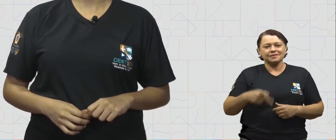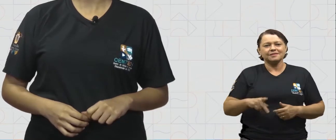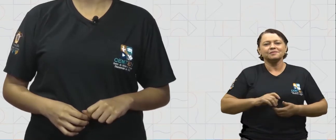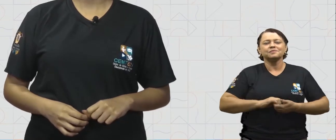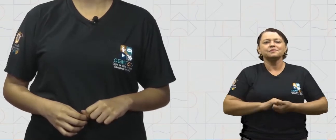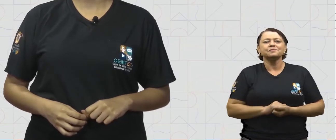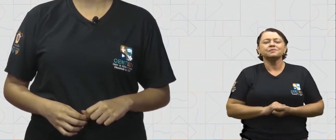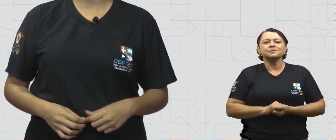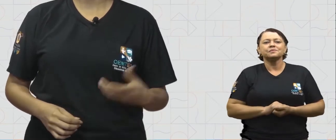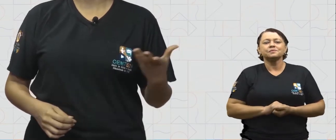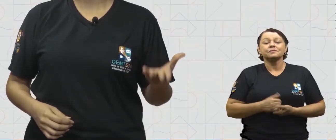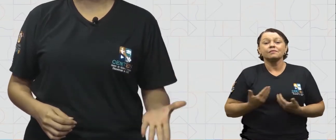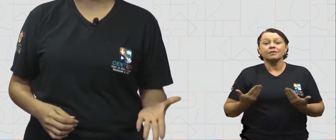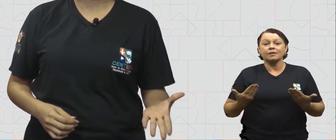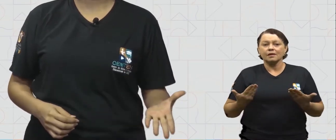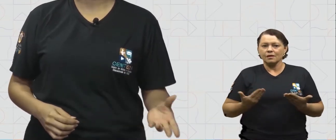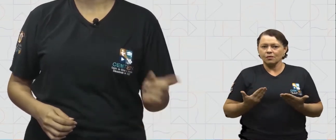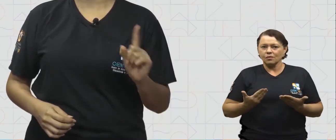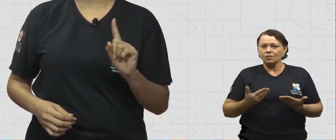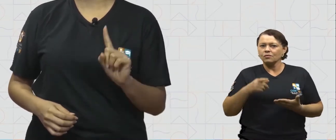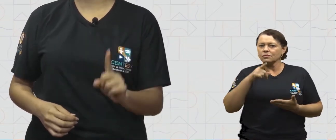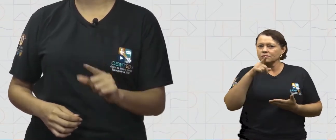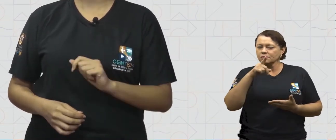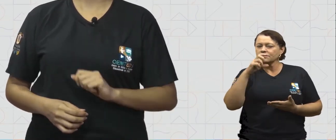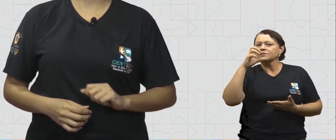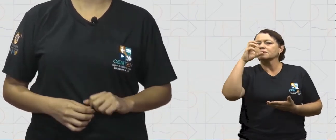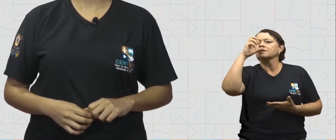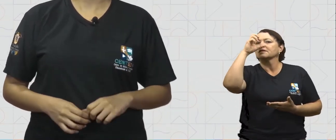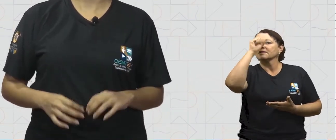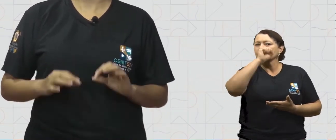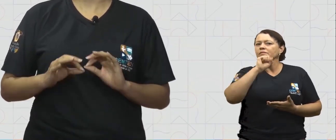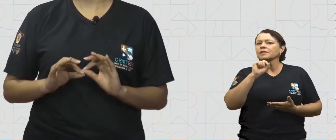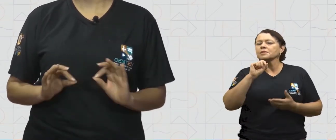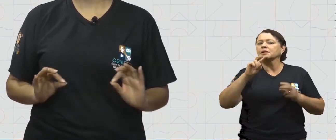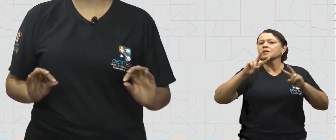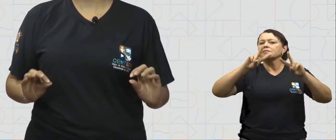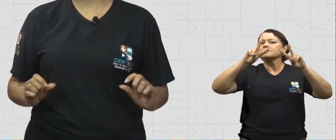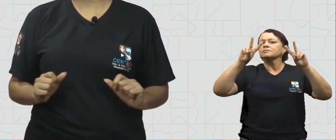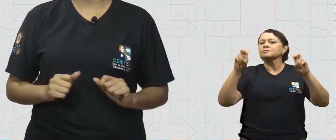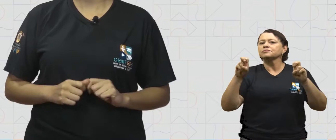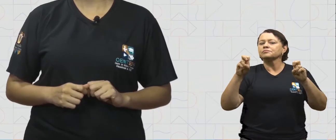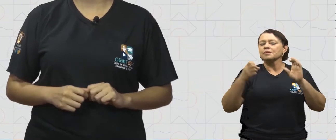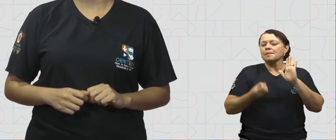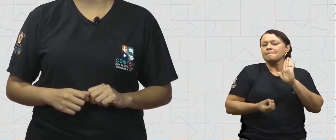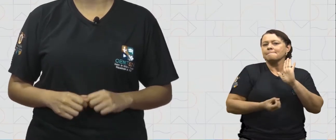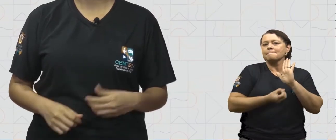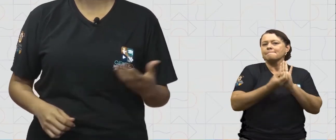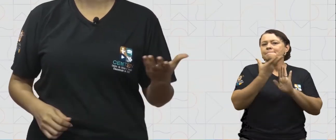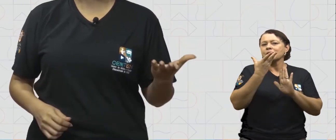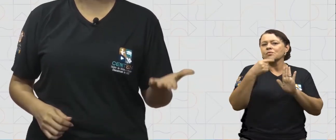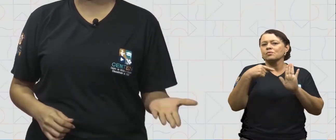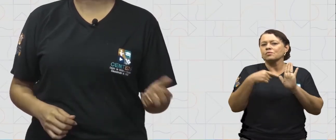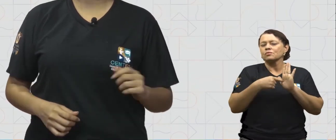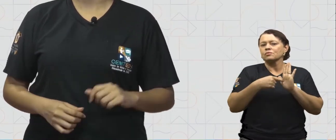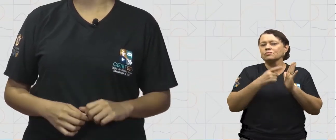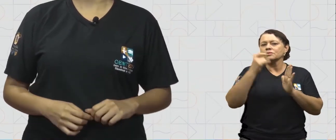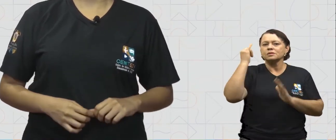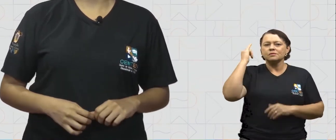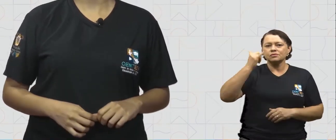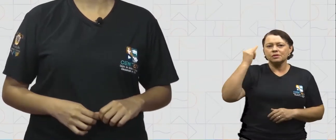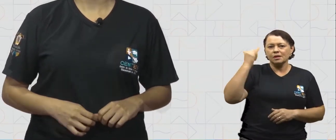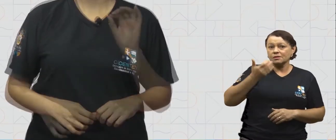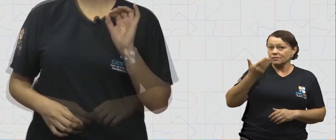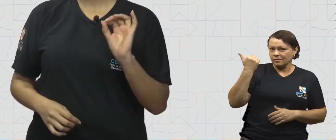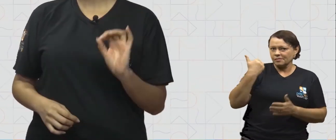Educacionais da CEMED Manaus. Hoje, você aprenderá sobre produção de narrativas. Partiu para mais